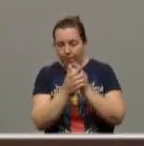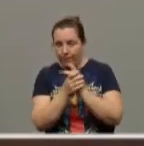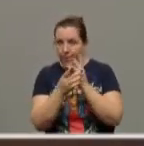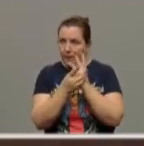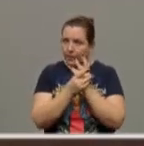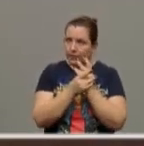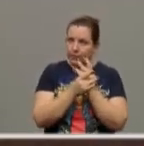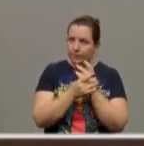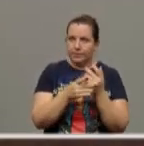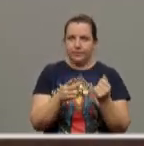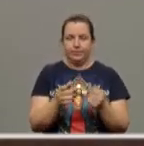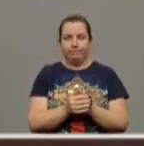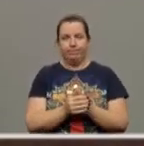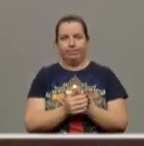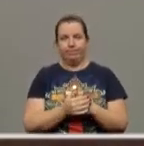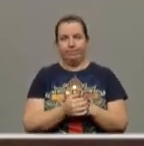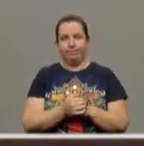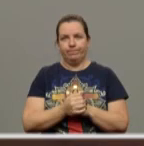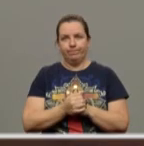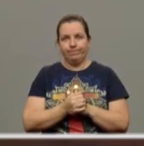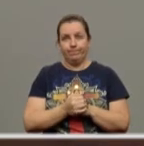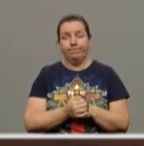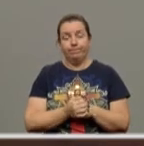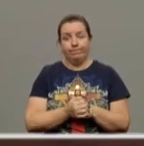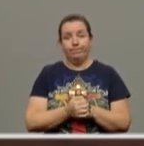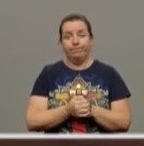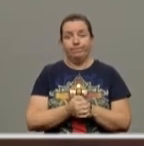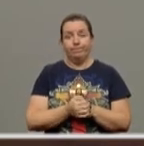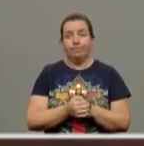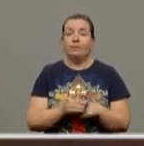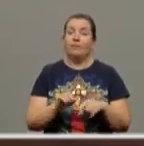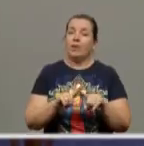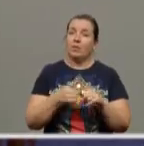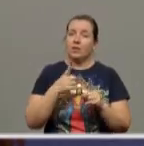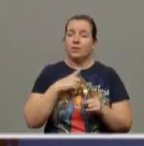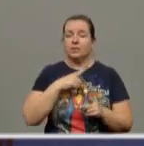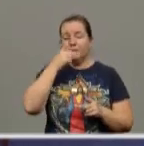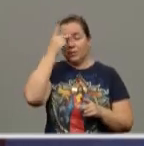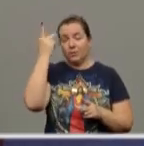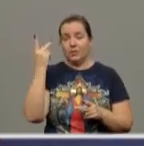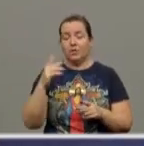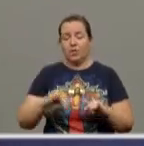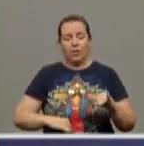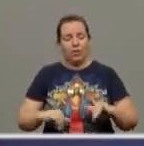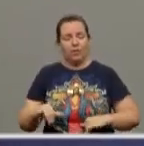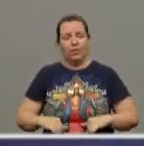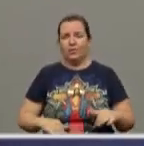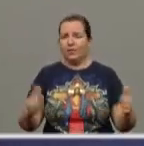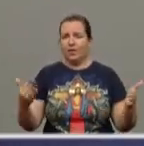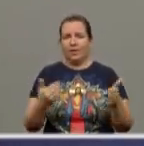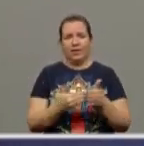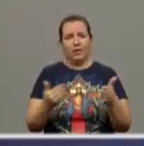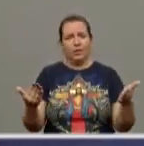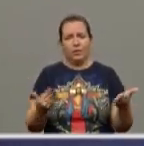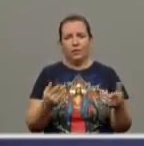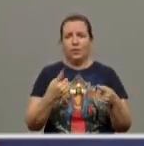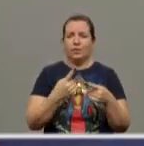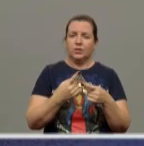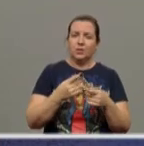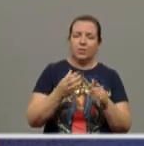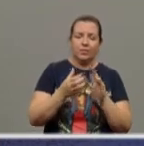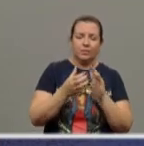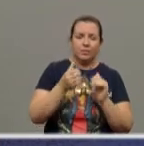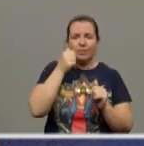aí, não falam nada. Né? Mas tem gente que sofre até hoje. É o marido que